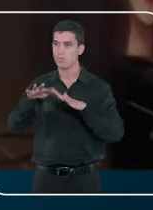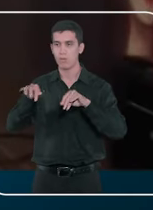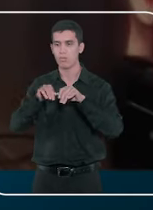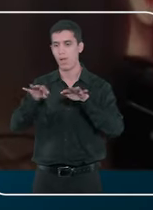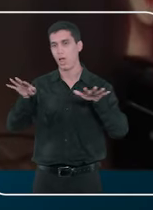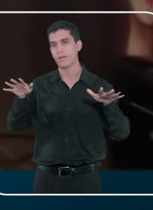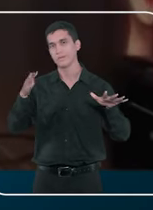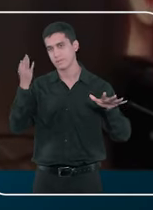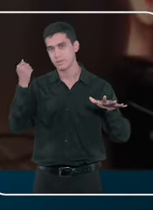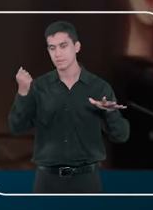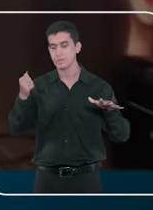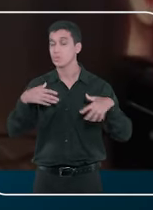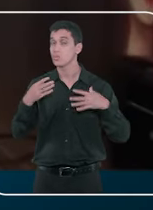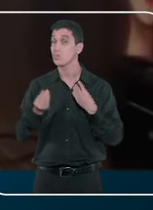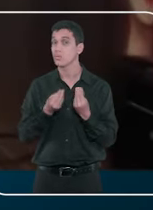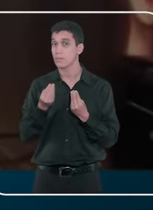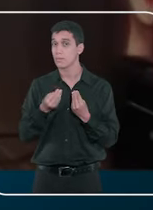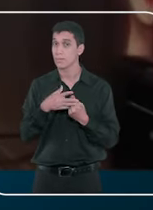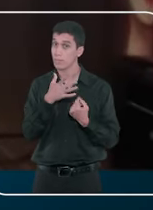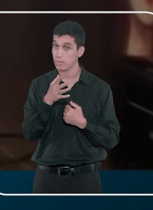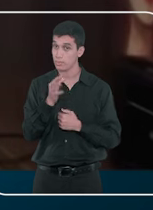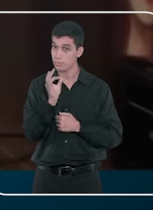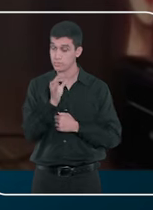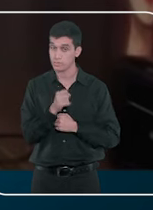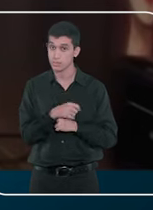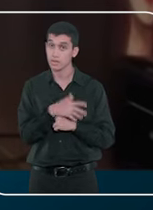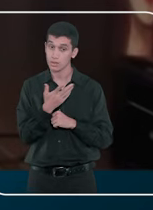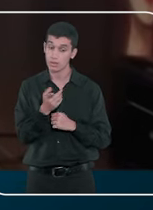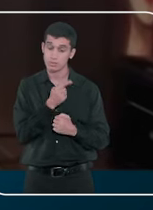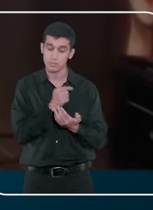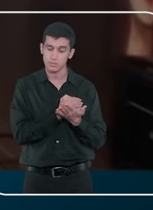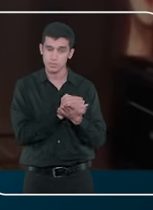A gente parte do pressuposto de que a